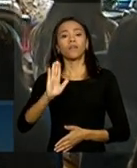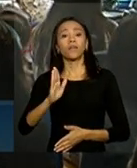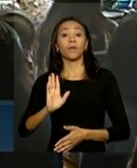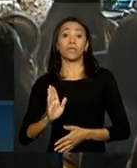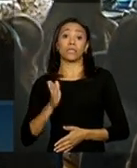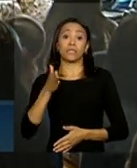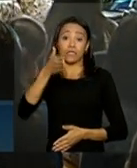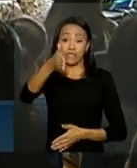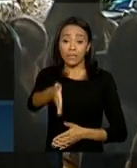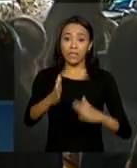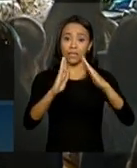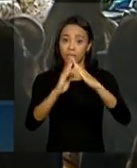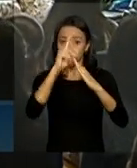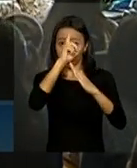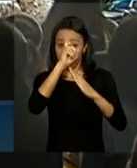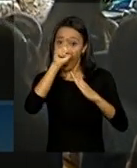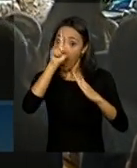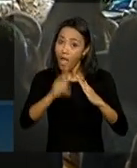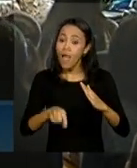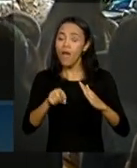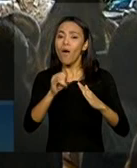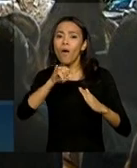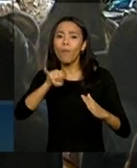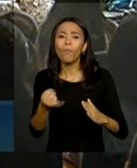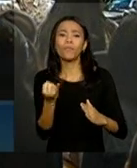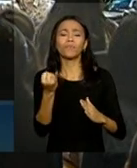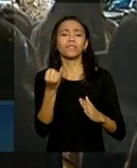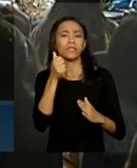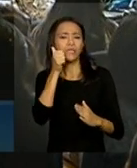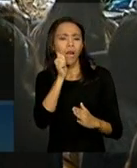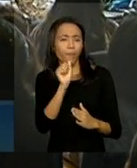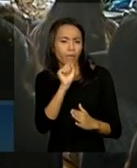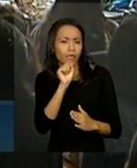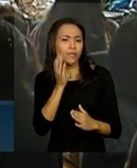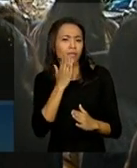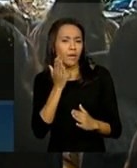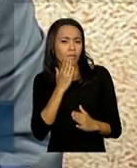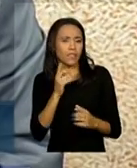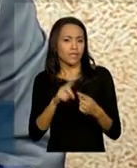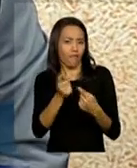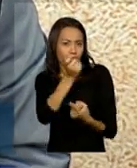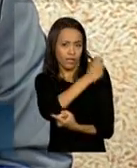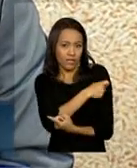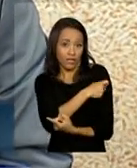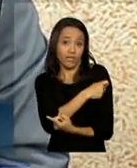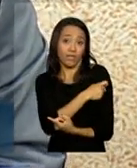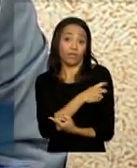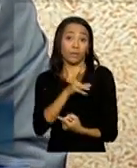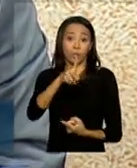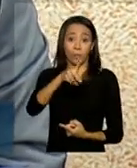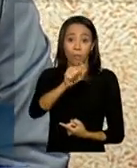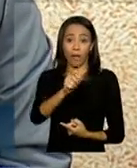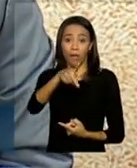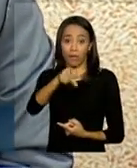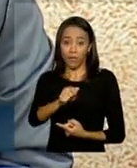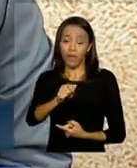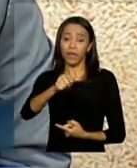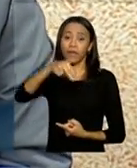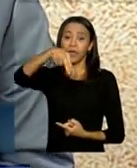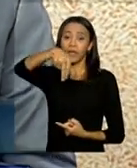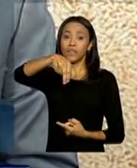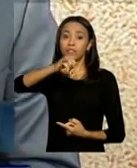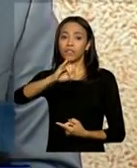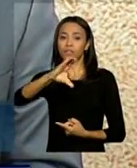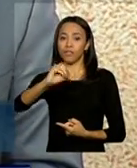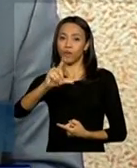saúde seja uma oportunidade também pra mãe checar se tá com o Papa Nicolau em dia se fez o exame preventivo ou seja uma oportunidade